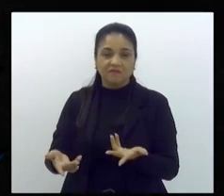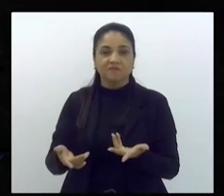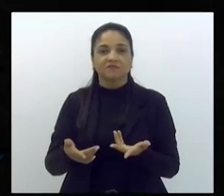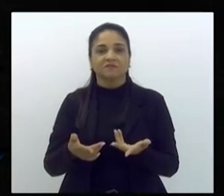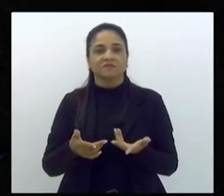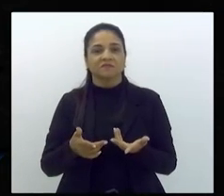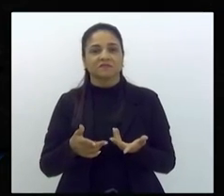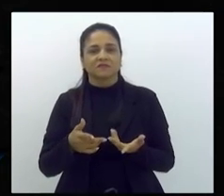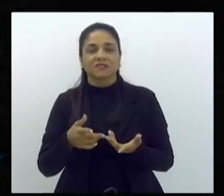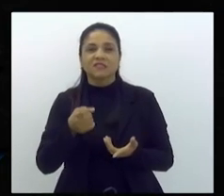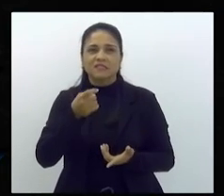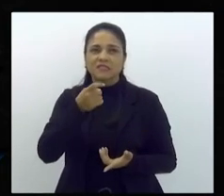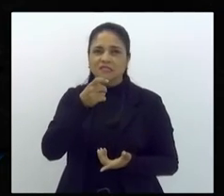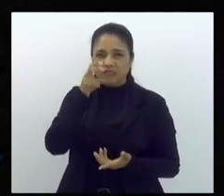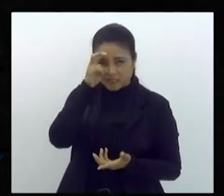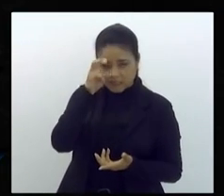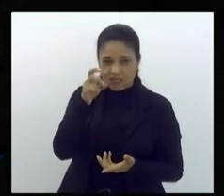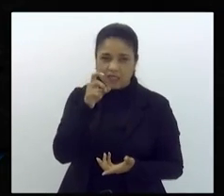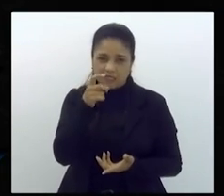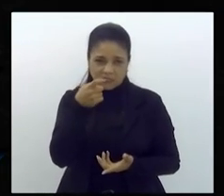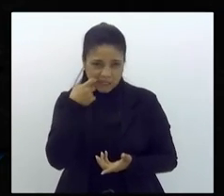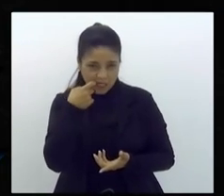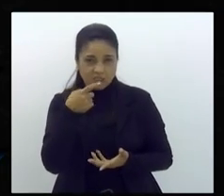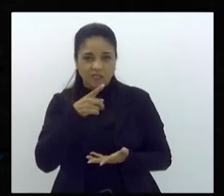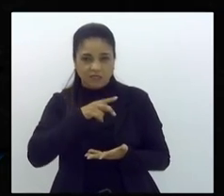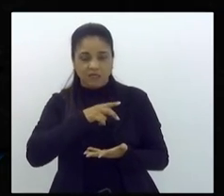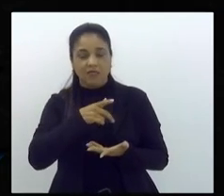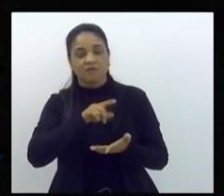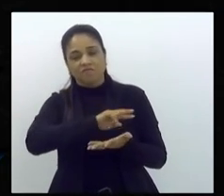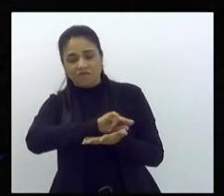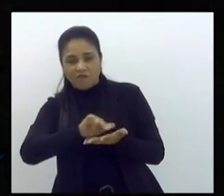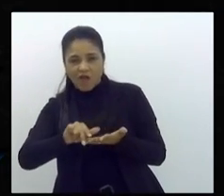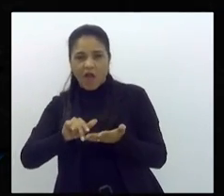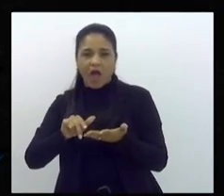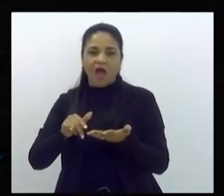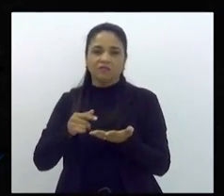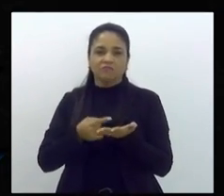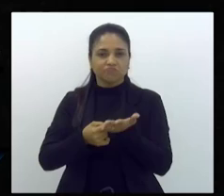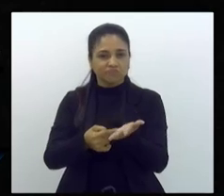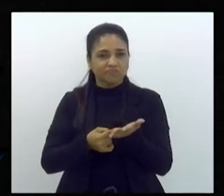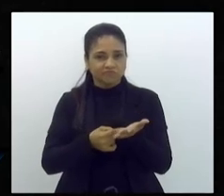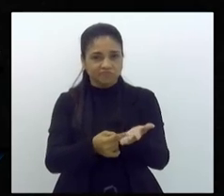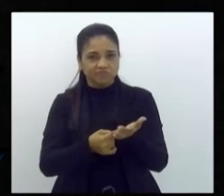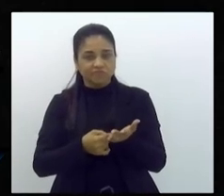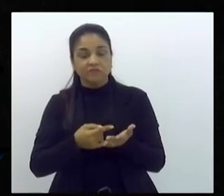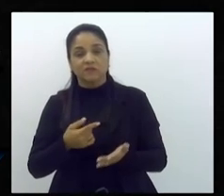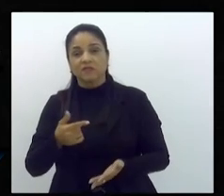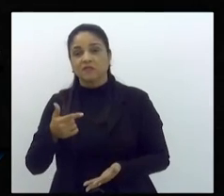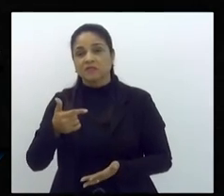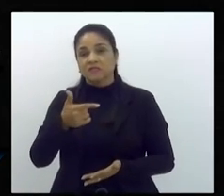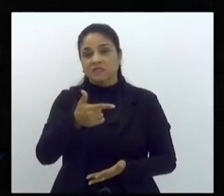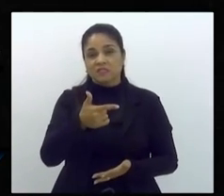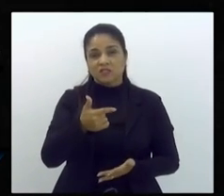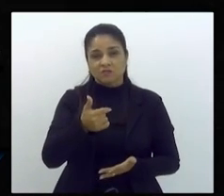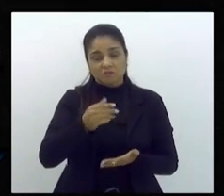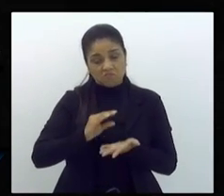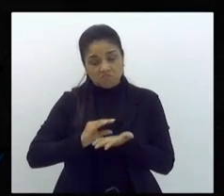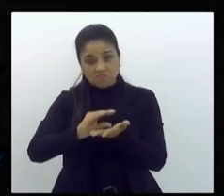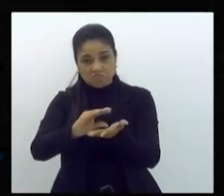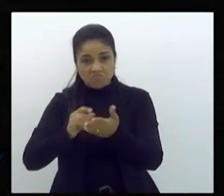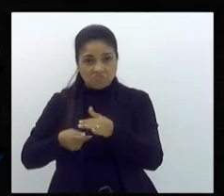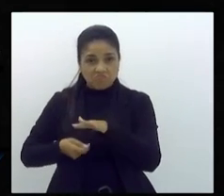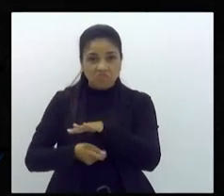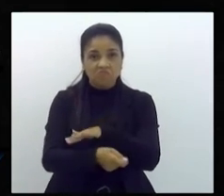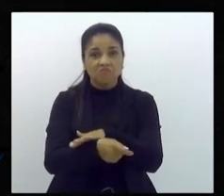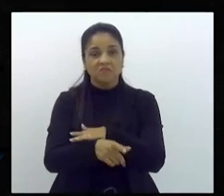é lula anunciou investimentos de 2.6 bilhões em mobilidade urbana na capital Fluminense